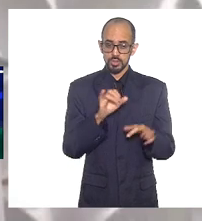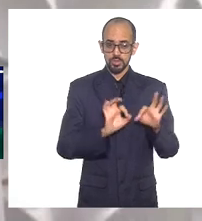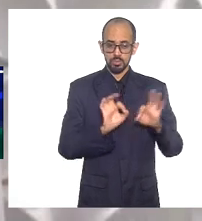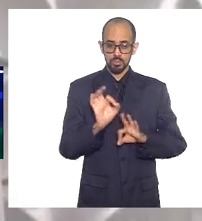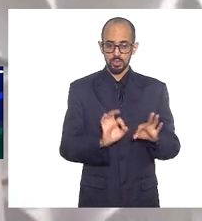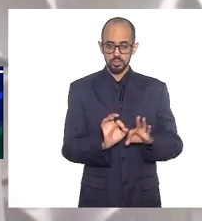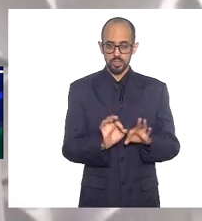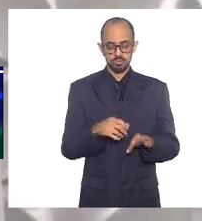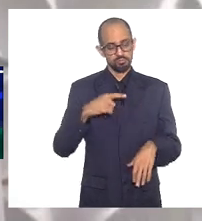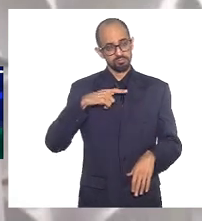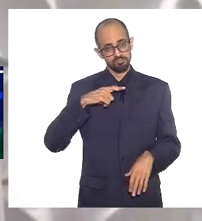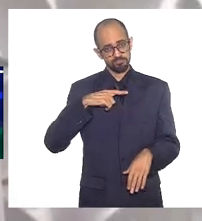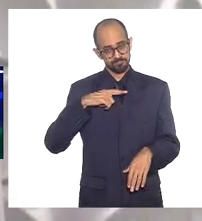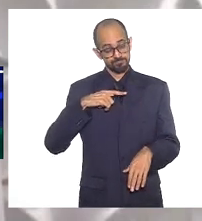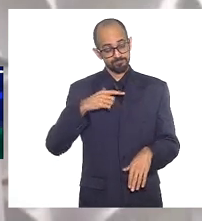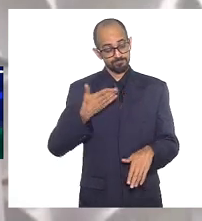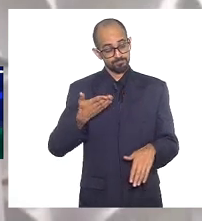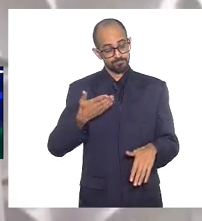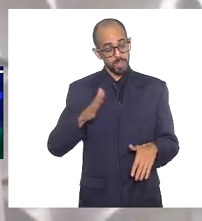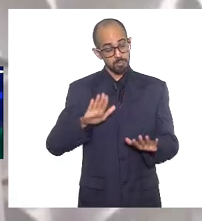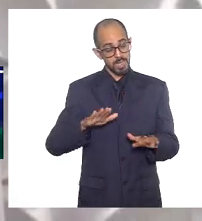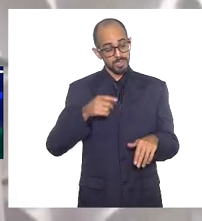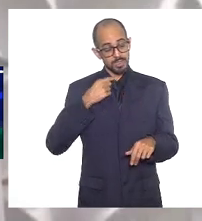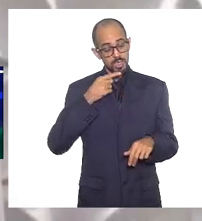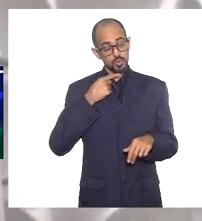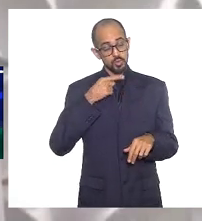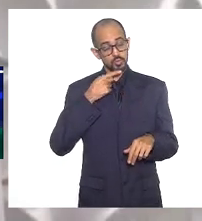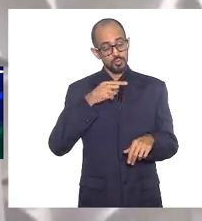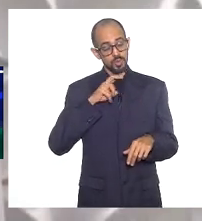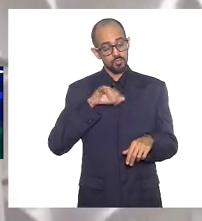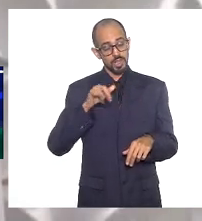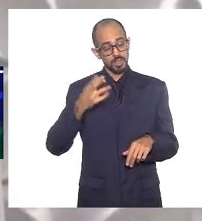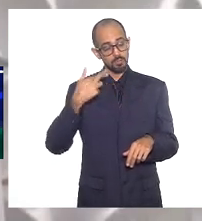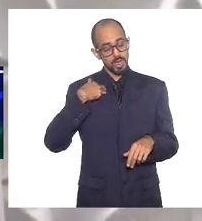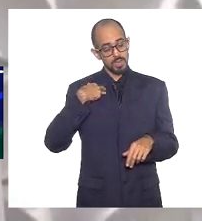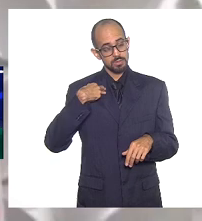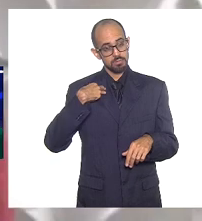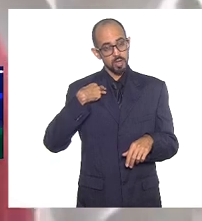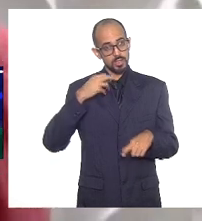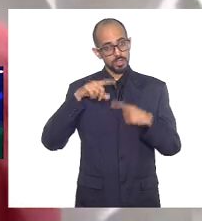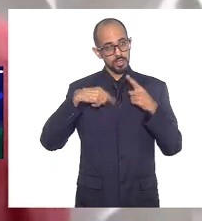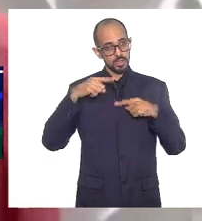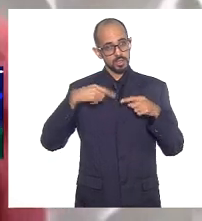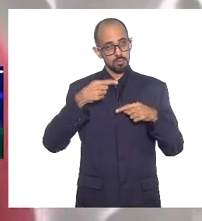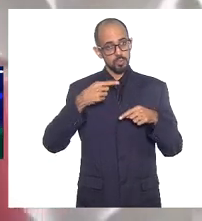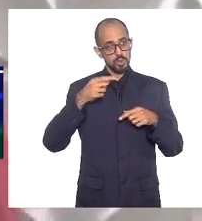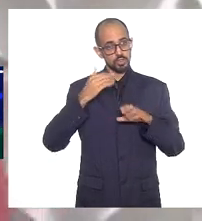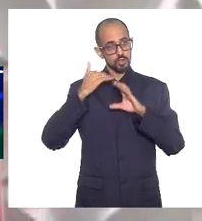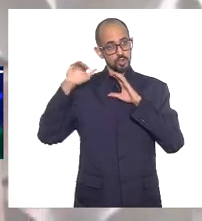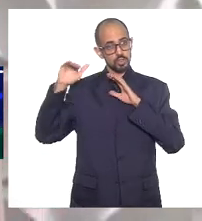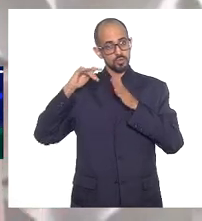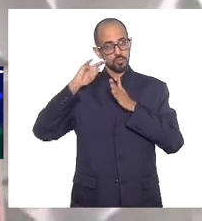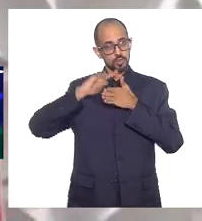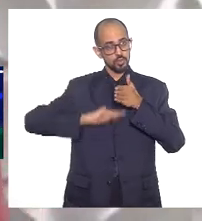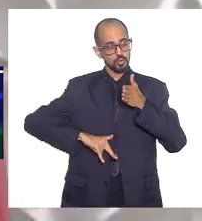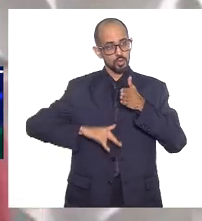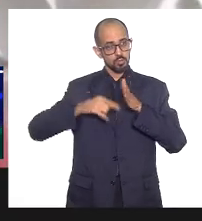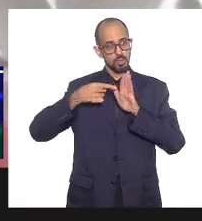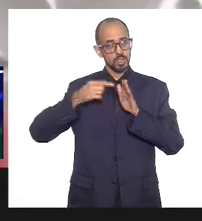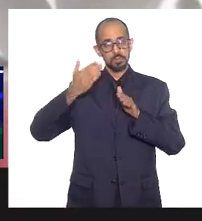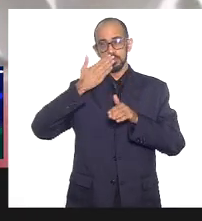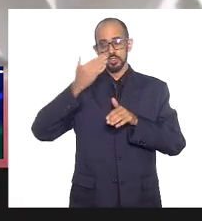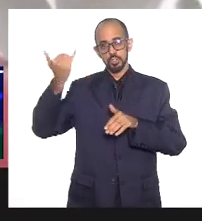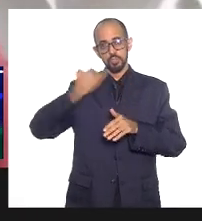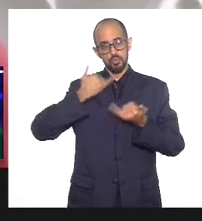Supera Rio mas essa pergunta com certeza vai ser respondida a partir do nosso requerimento de informações muito obrigada